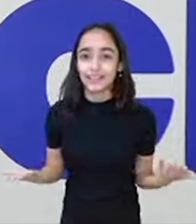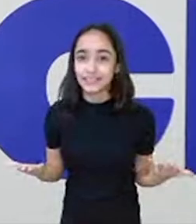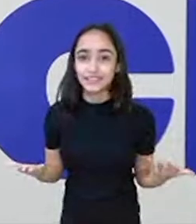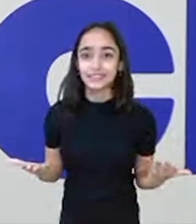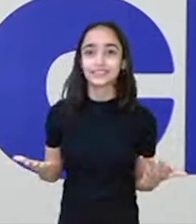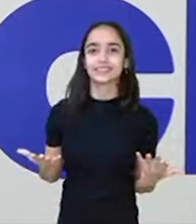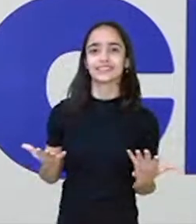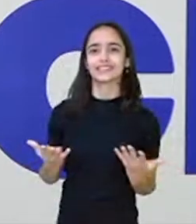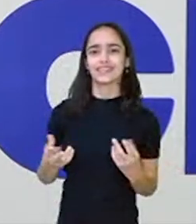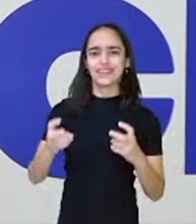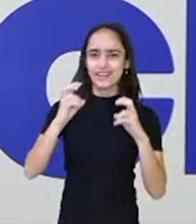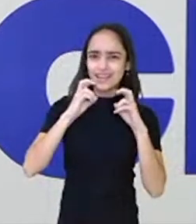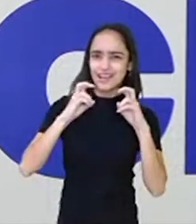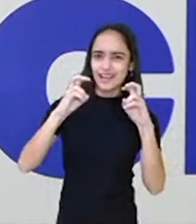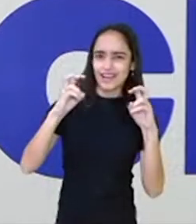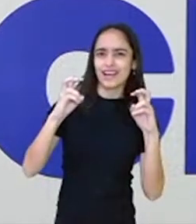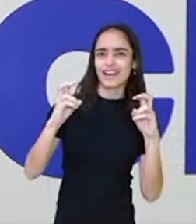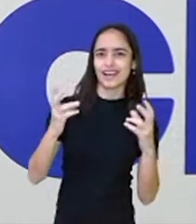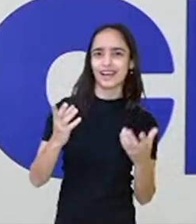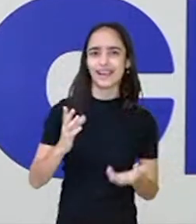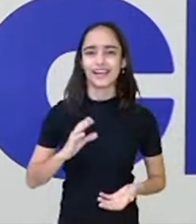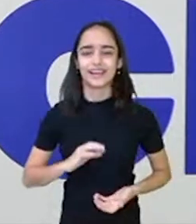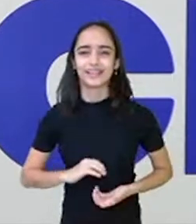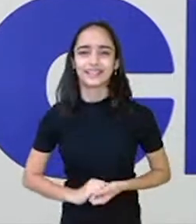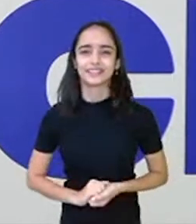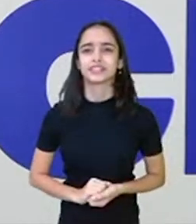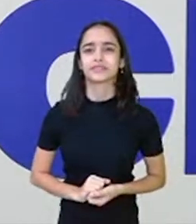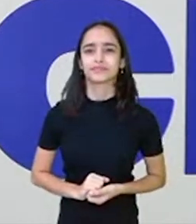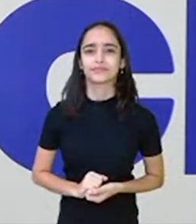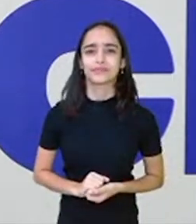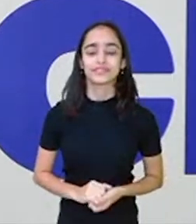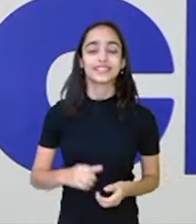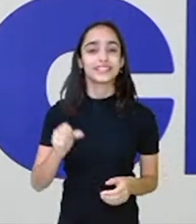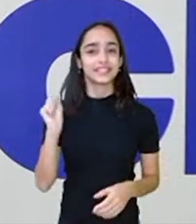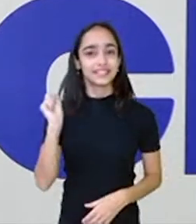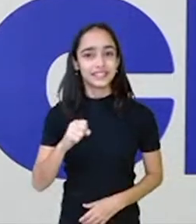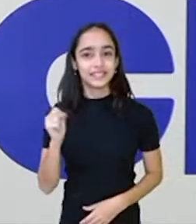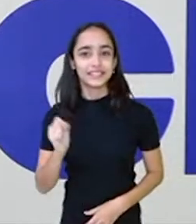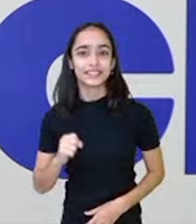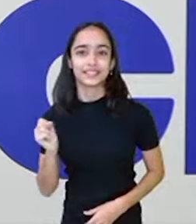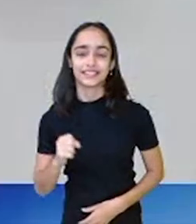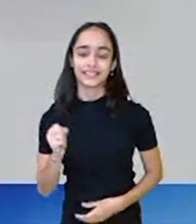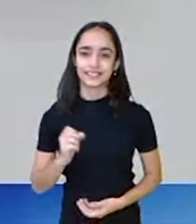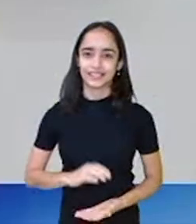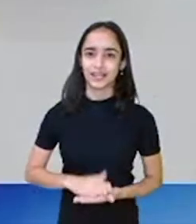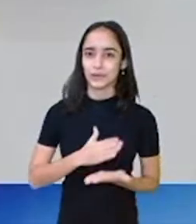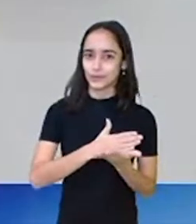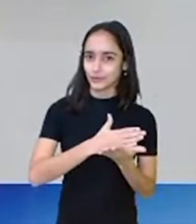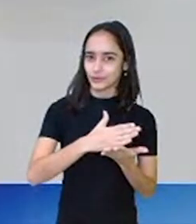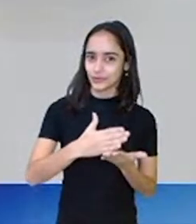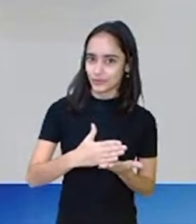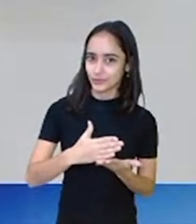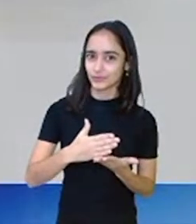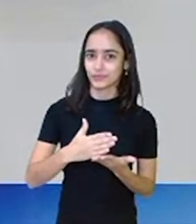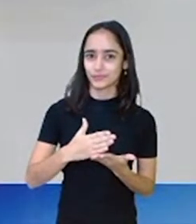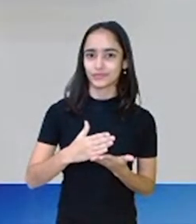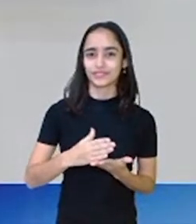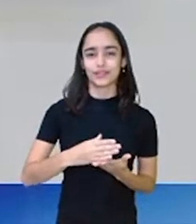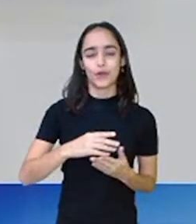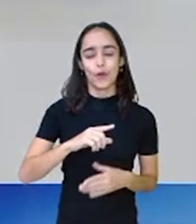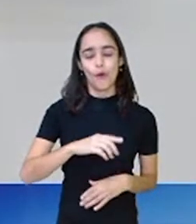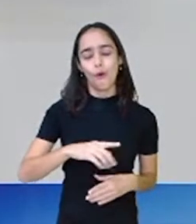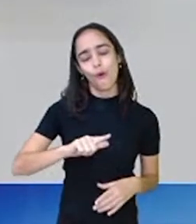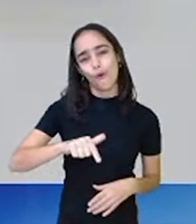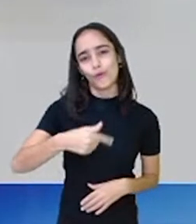você? Solta esse gogó aí, minha gente! Isso mesmo! Para começar, iniciarmos aí mais um